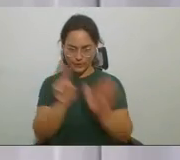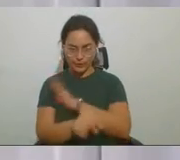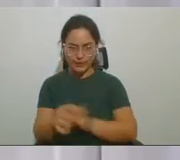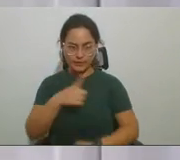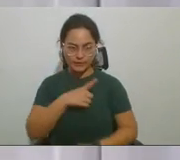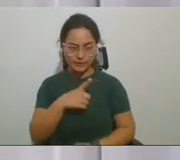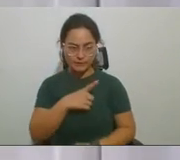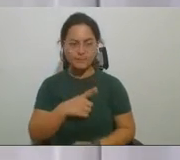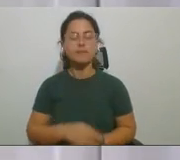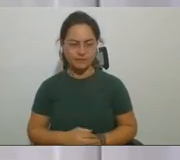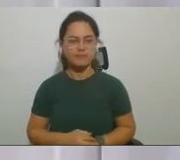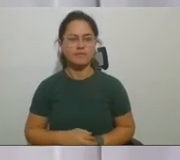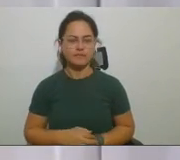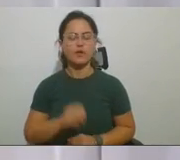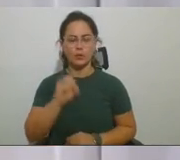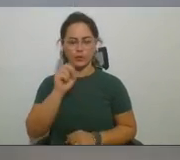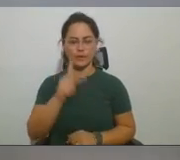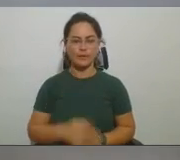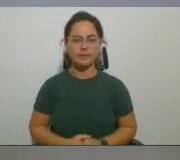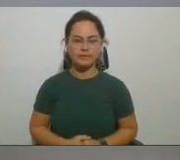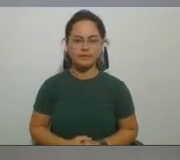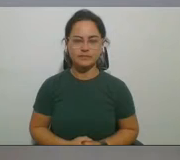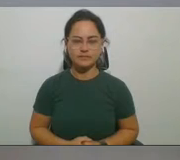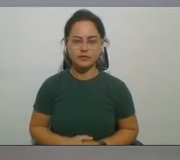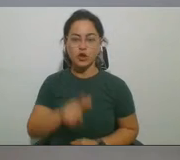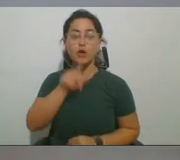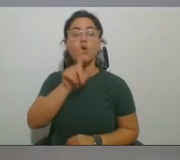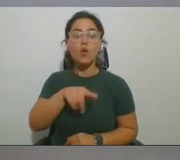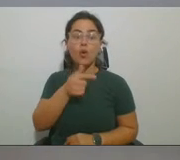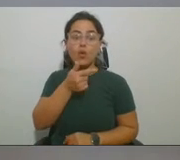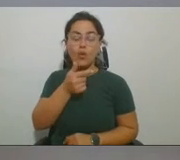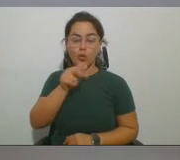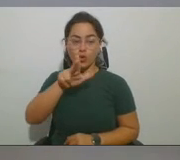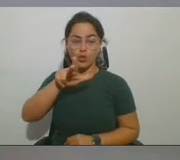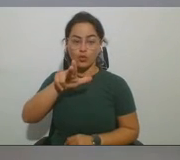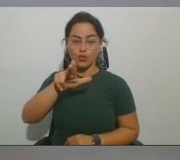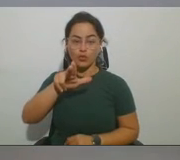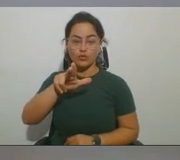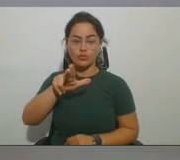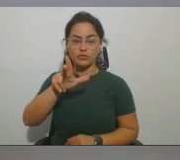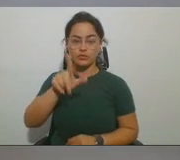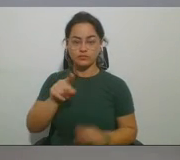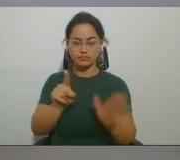Mônica? Sim, e não, de Luiz, e se encerra.